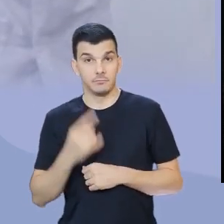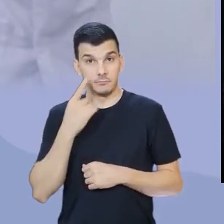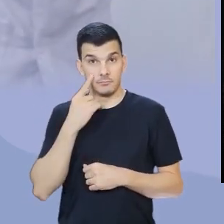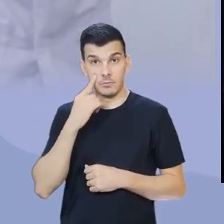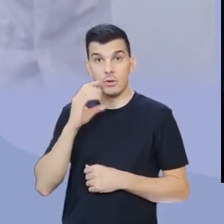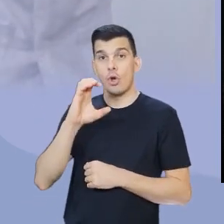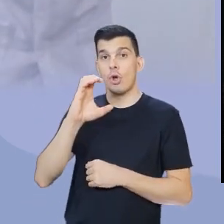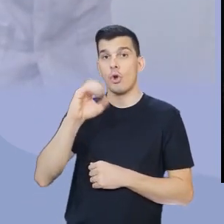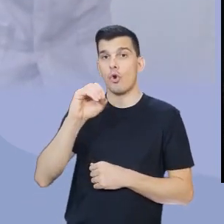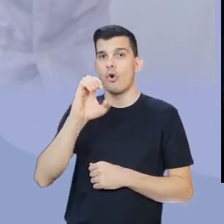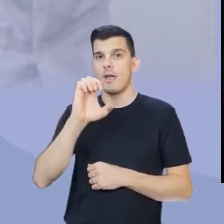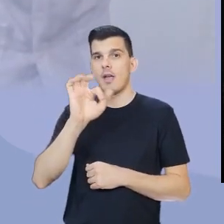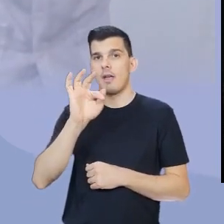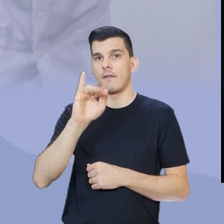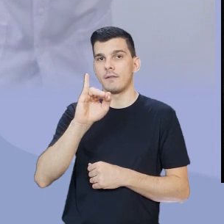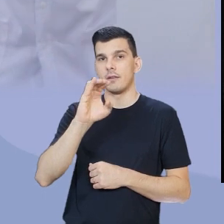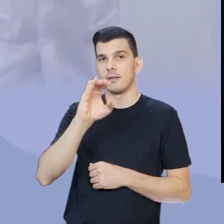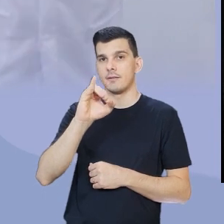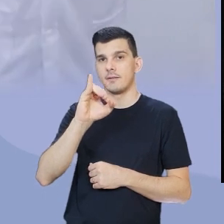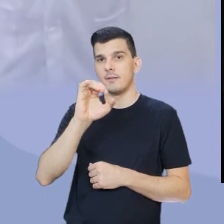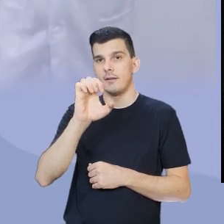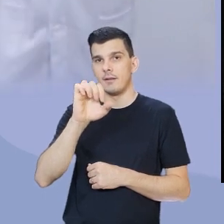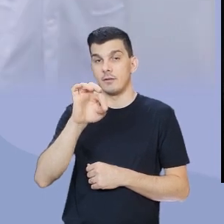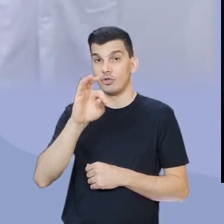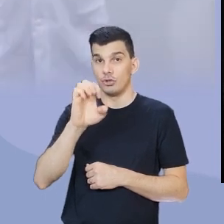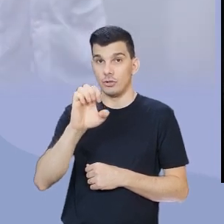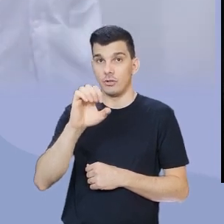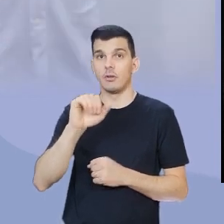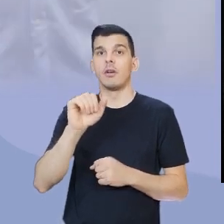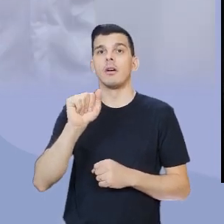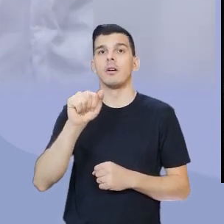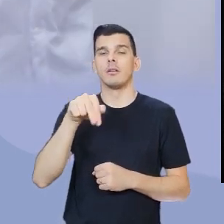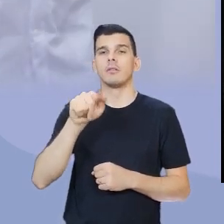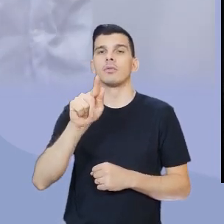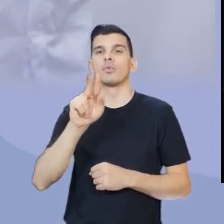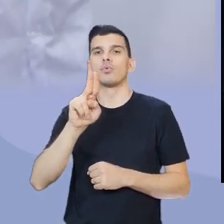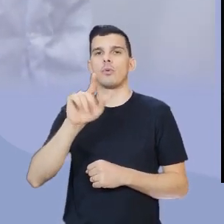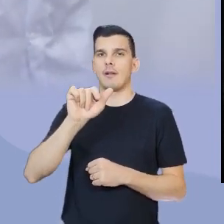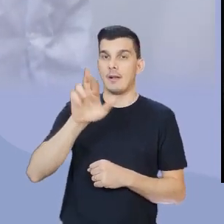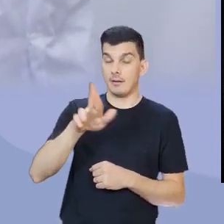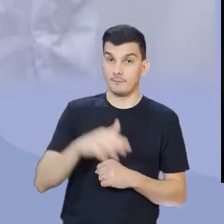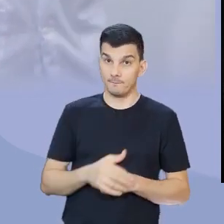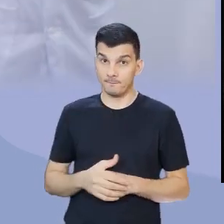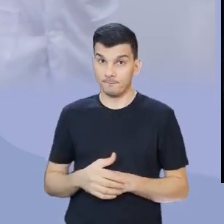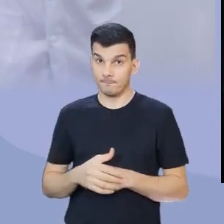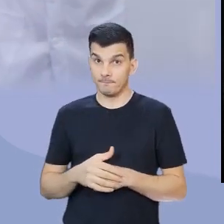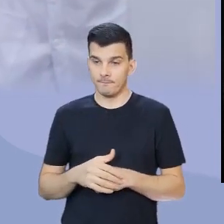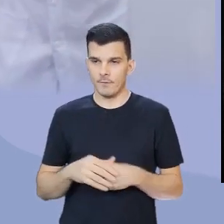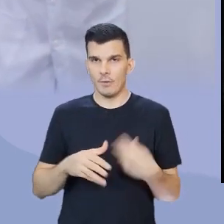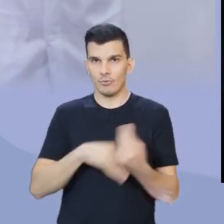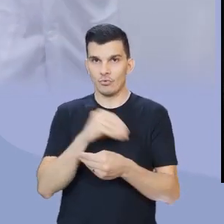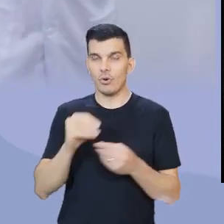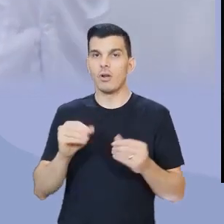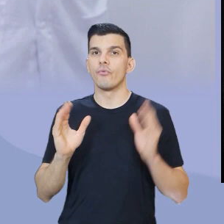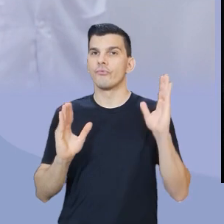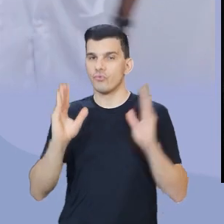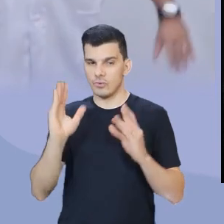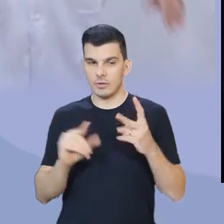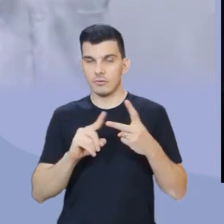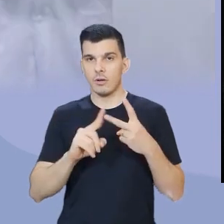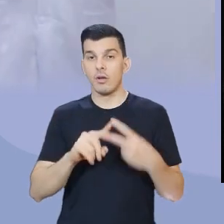apareceu coeficiente angular. É uma mistura aí de função com